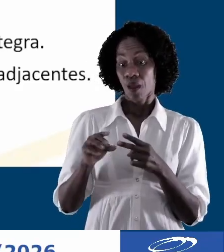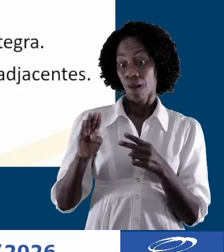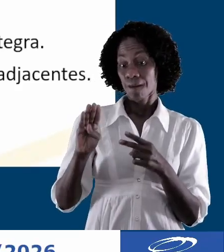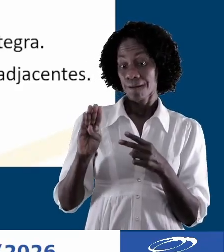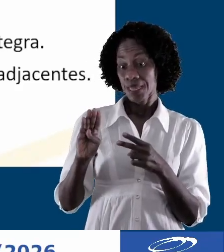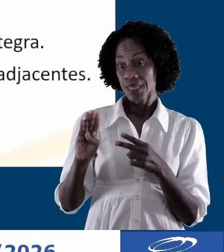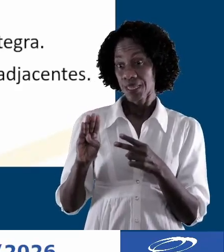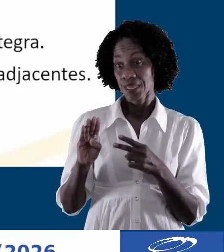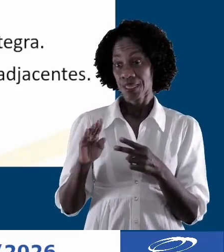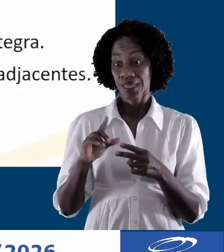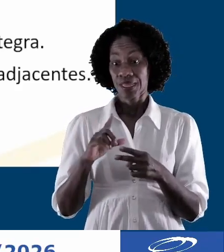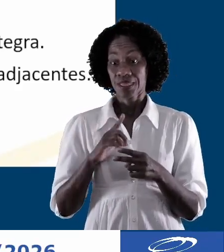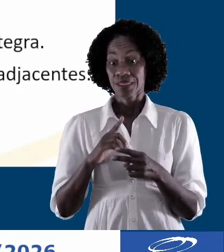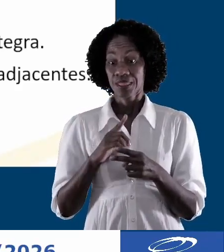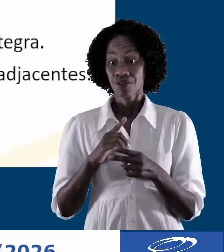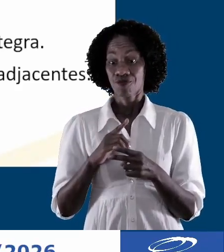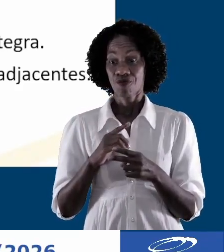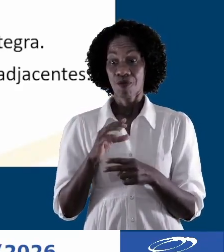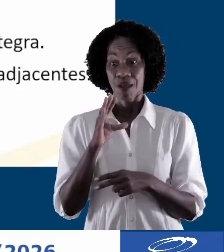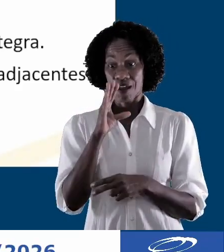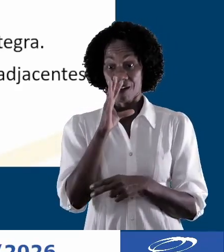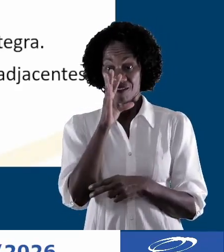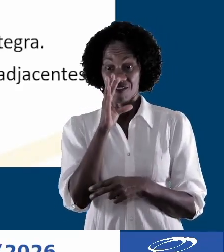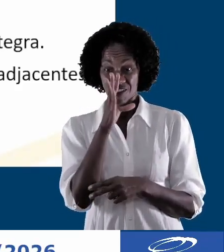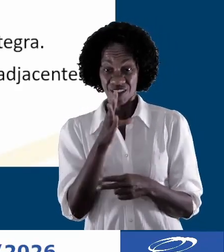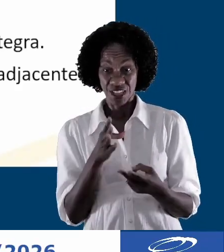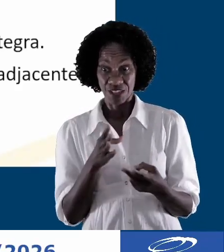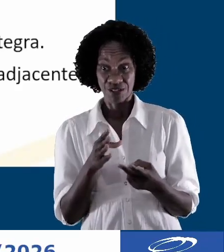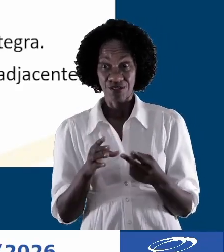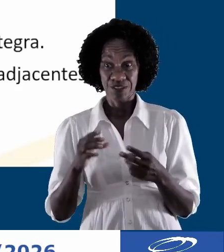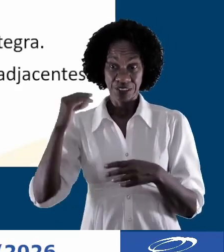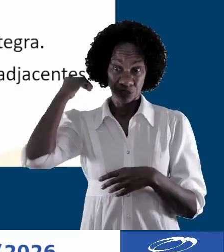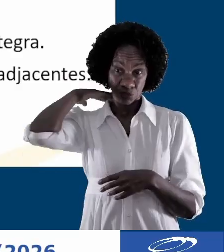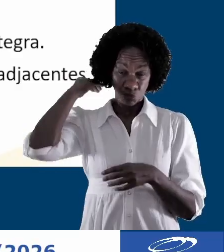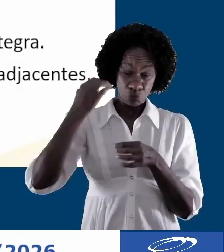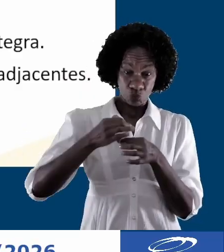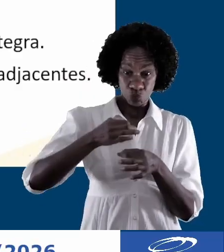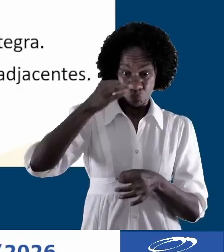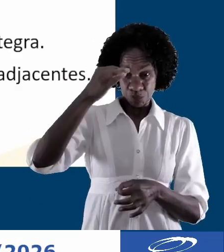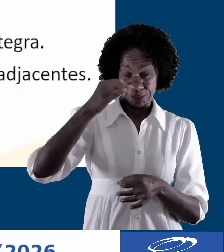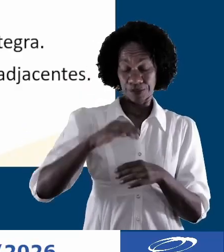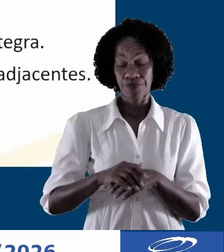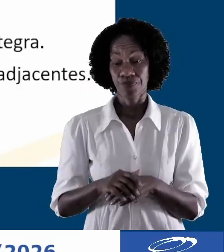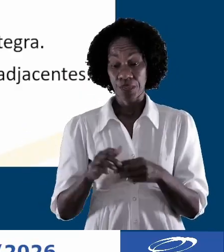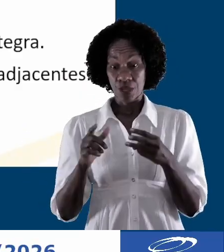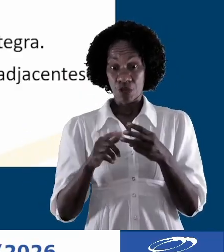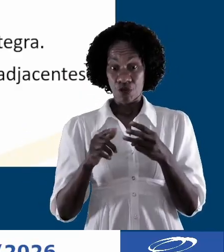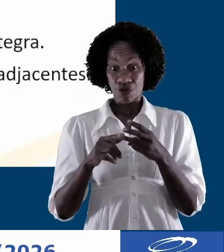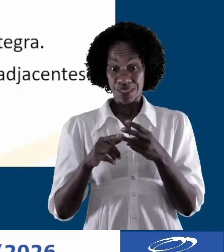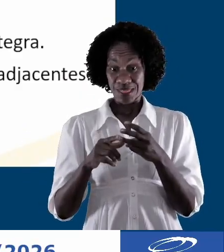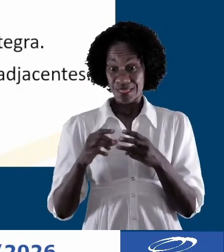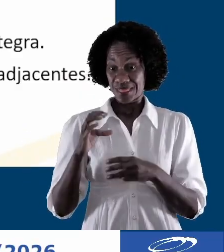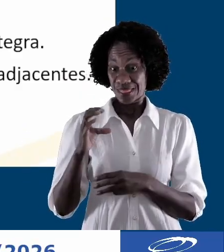da estabilidade pela coluna posterior. E no tipo C, é mais grave, são múltiplas luxações com deformidades mais